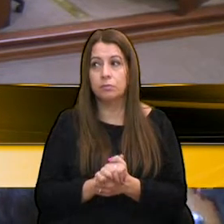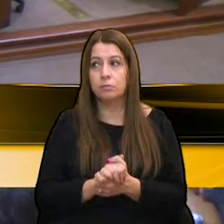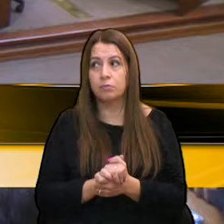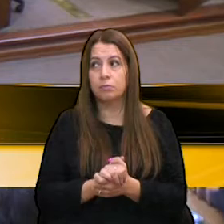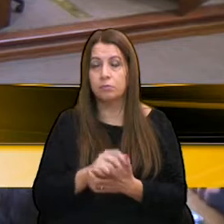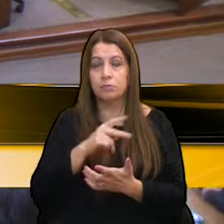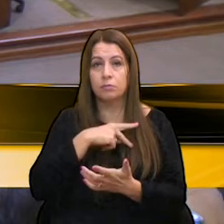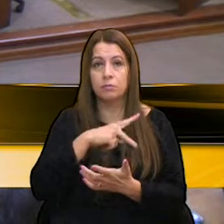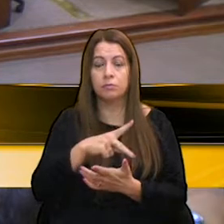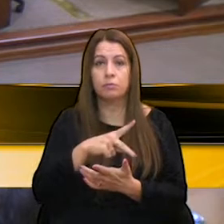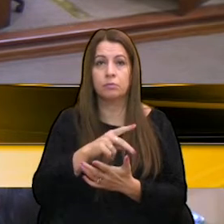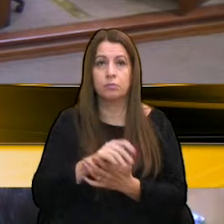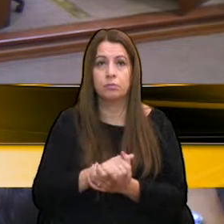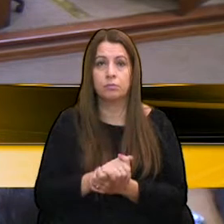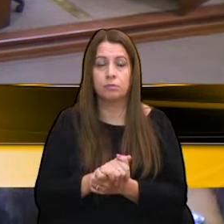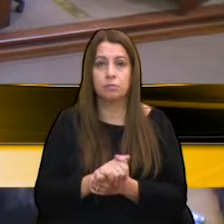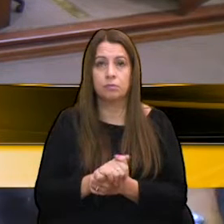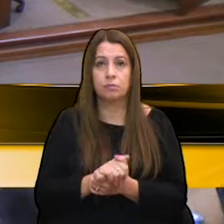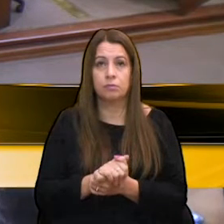Senhor presidente, eu